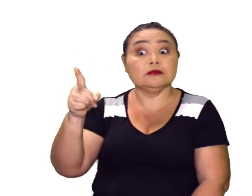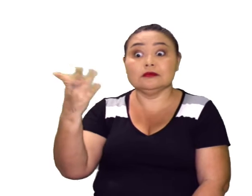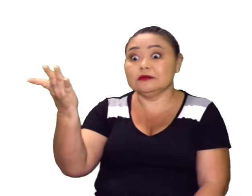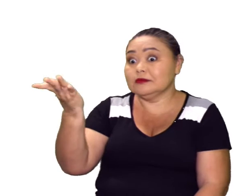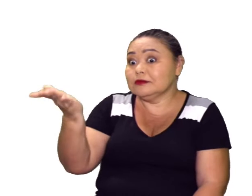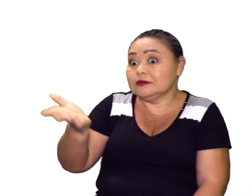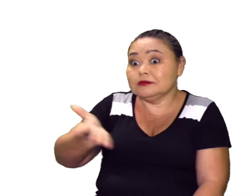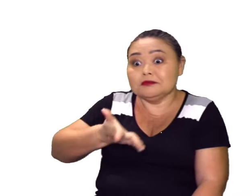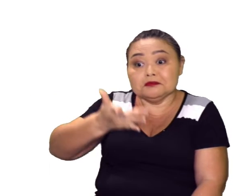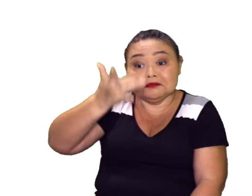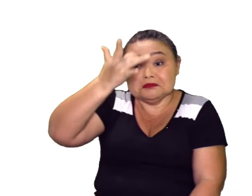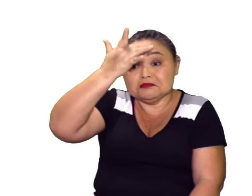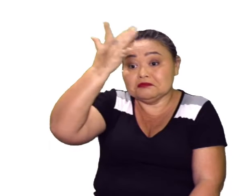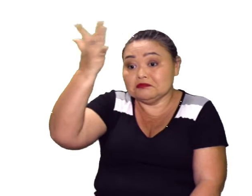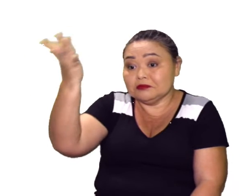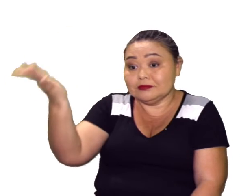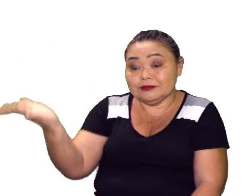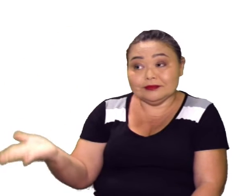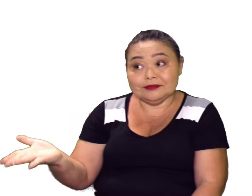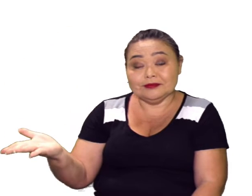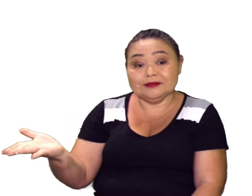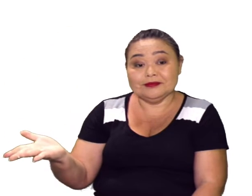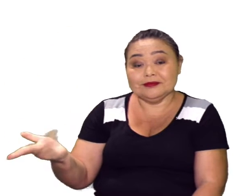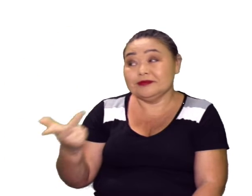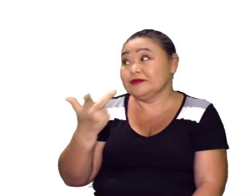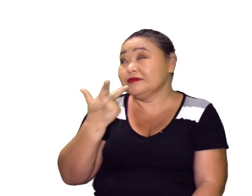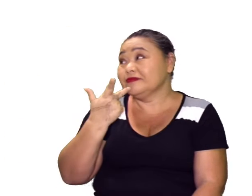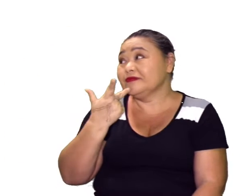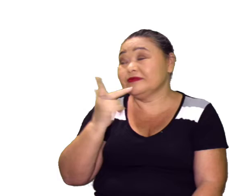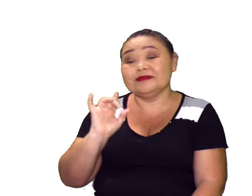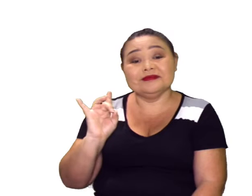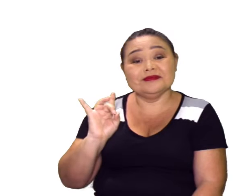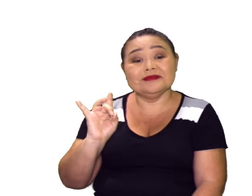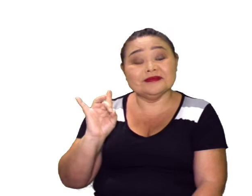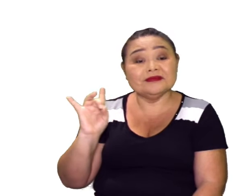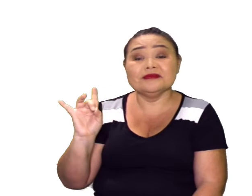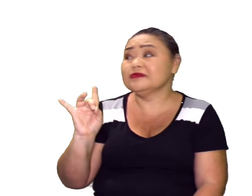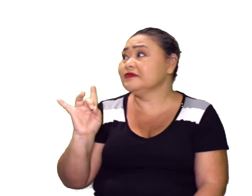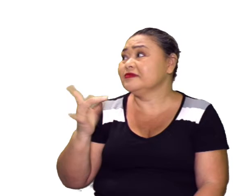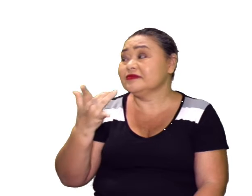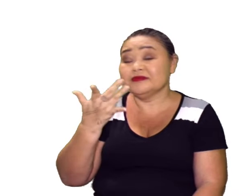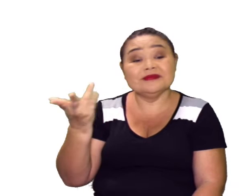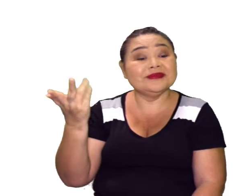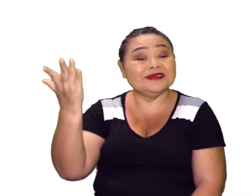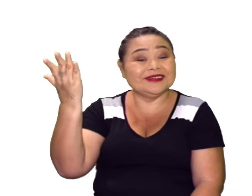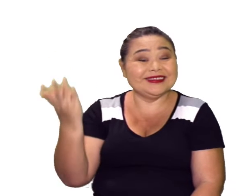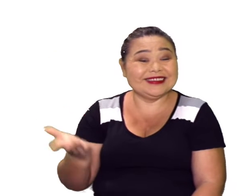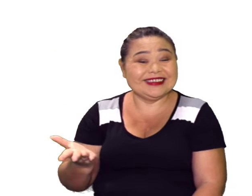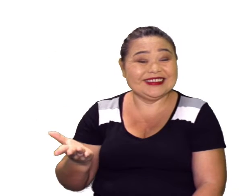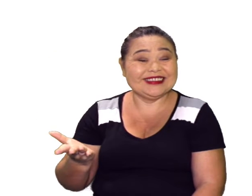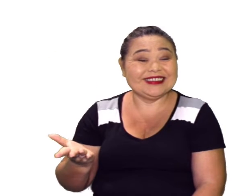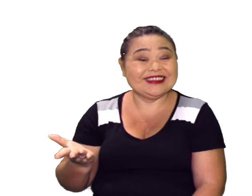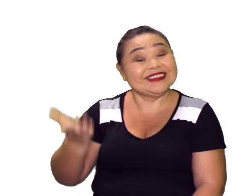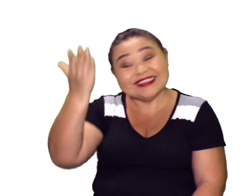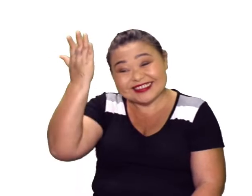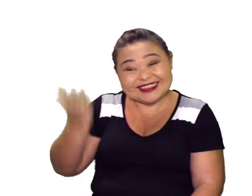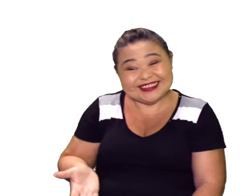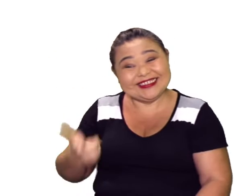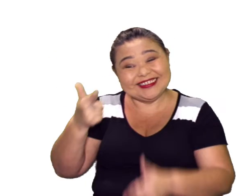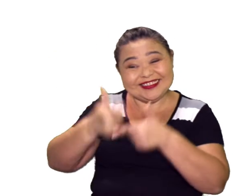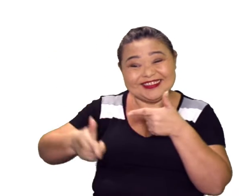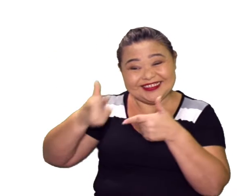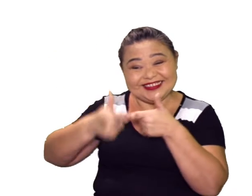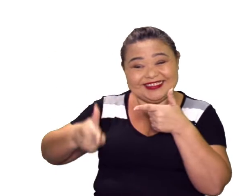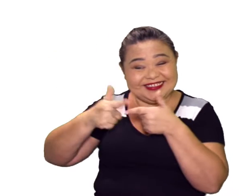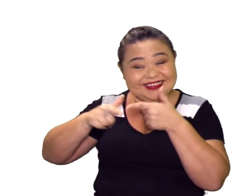mamão com açúcar, né, Jorginho? E não pode dar mamão com açúcar, não. De tão mamão com açúcar que tá, pode dar um